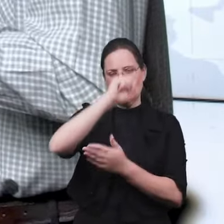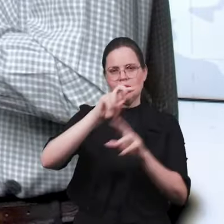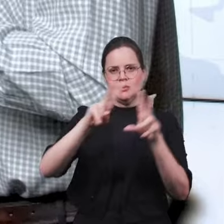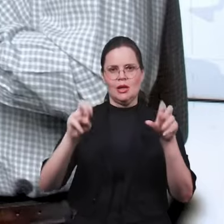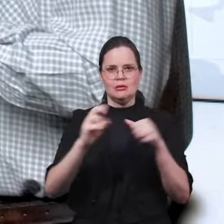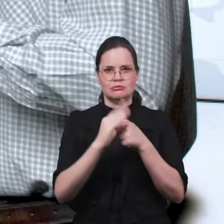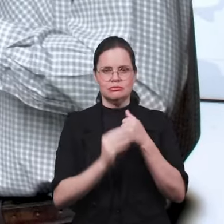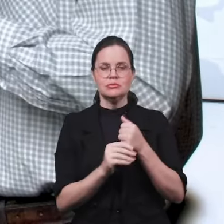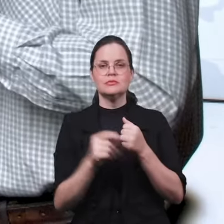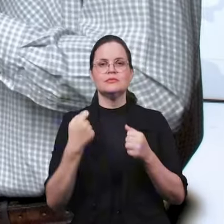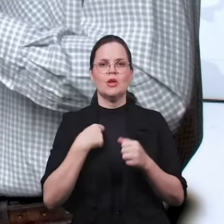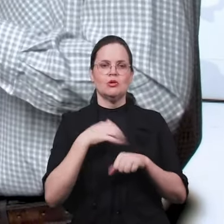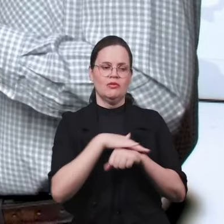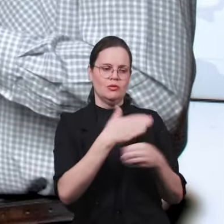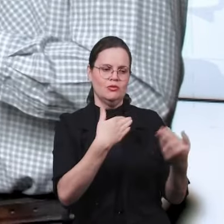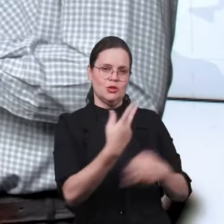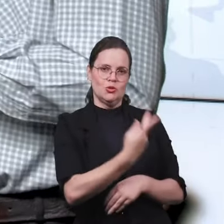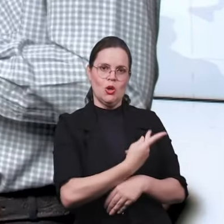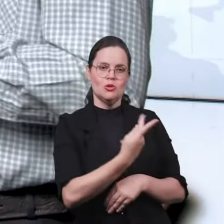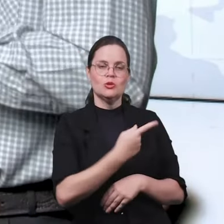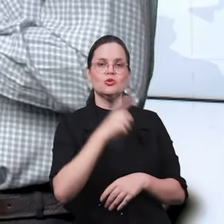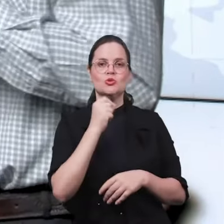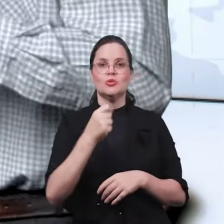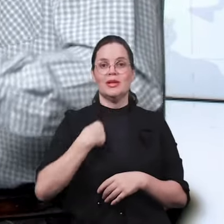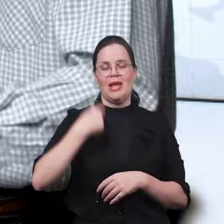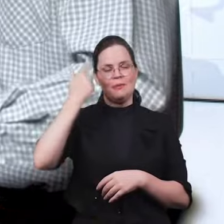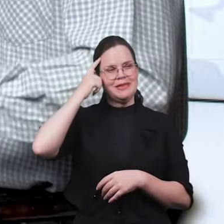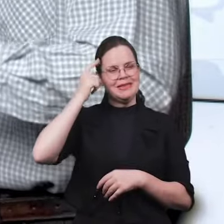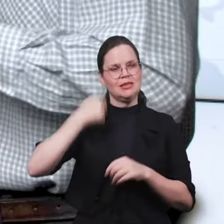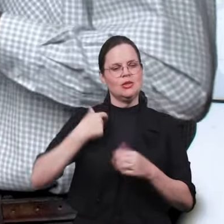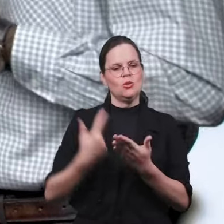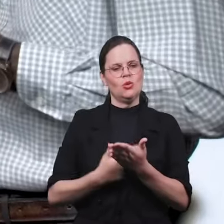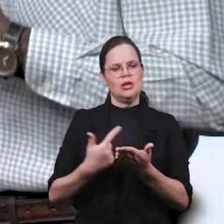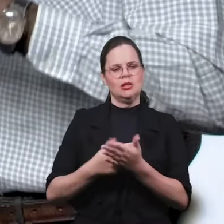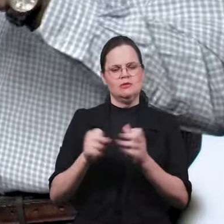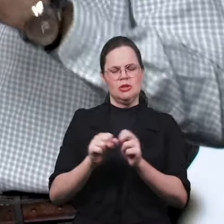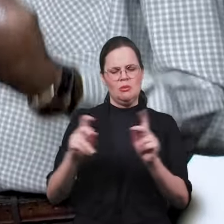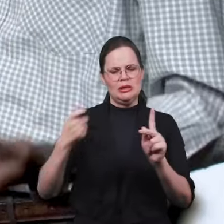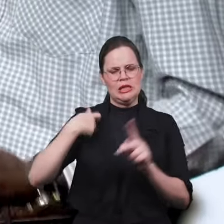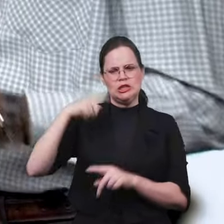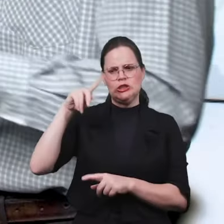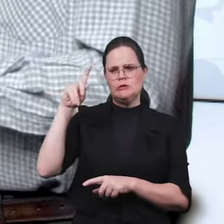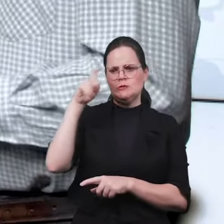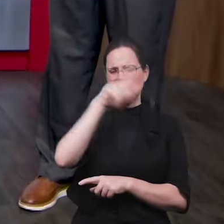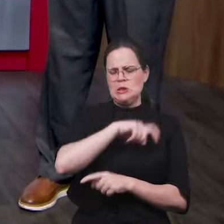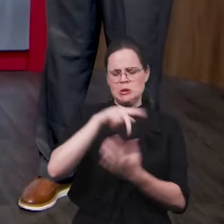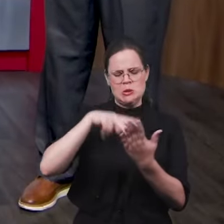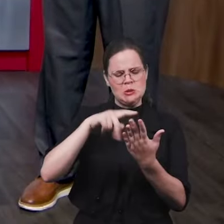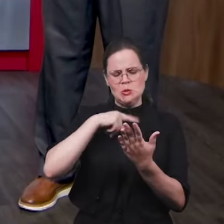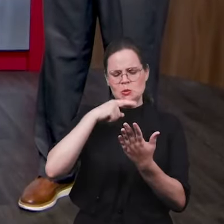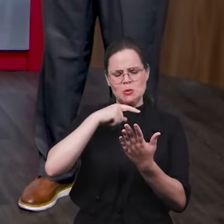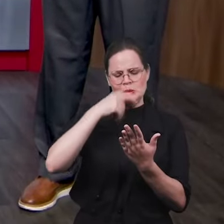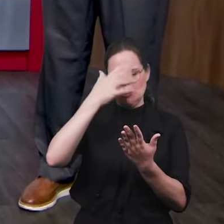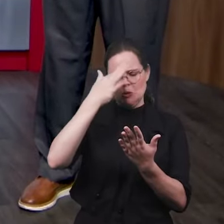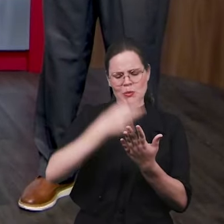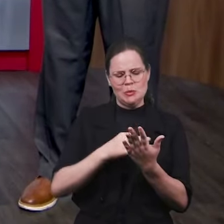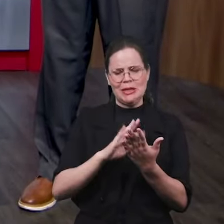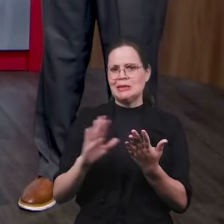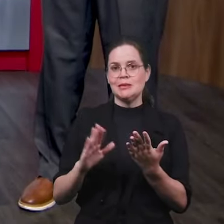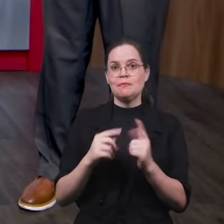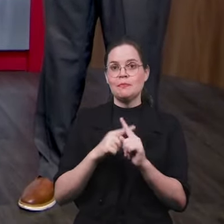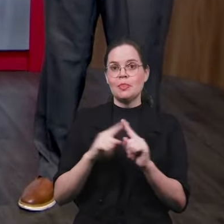conhecimentos, eu comentava com o pastor Ronaldo que, para mim, o livro de Apocalipse era muito difícil de entender